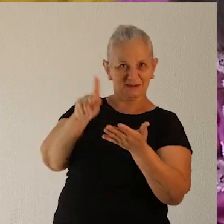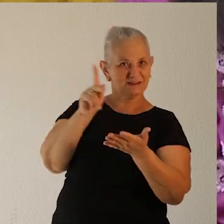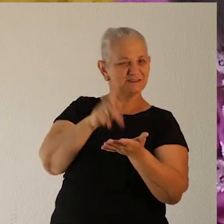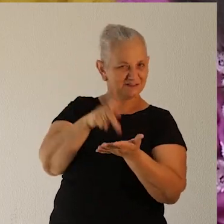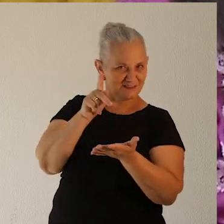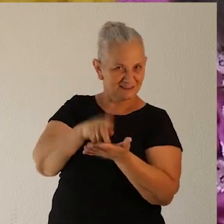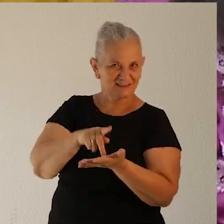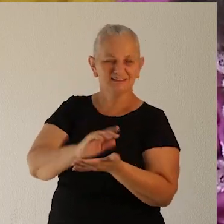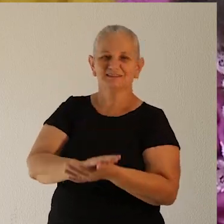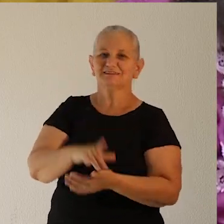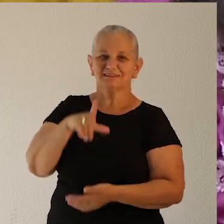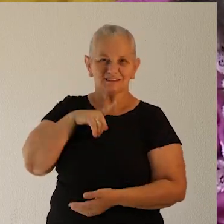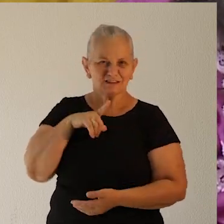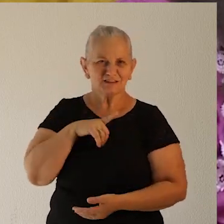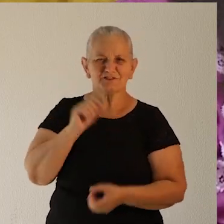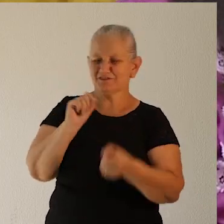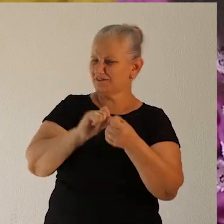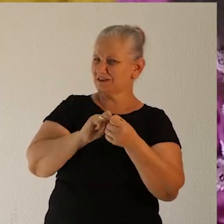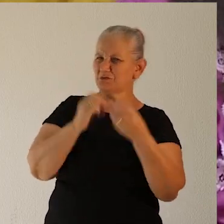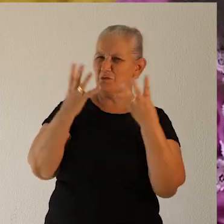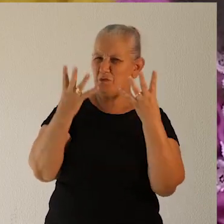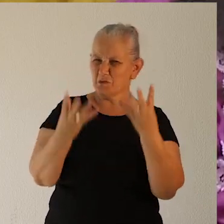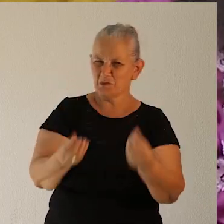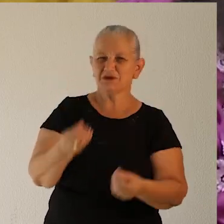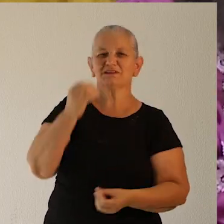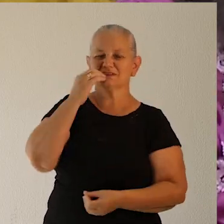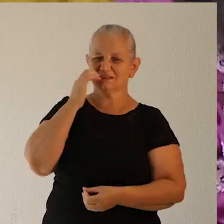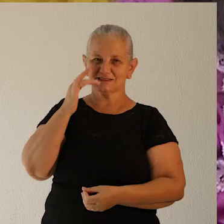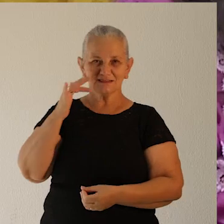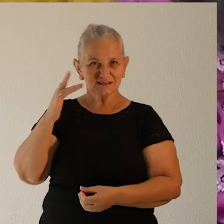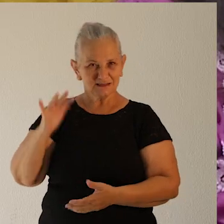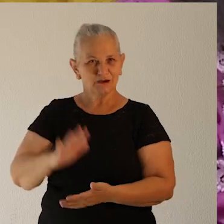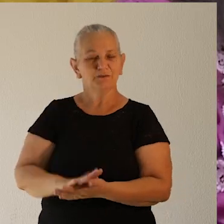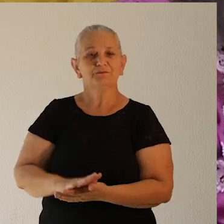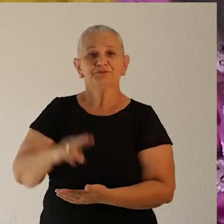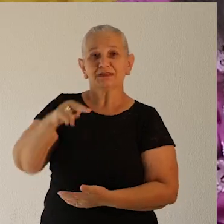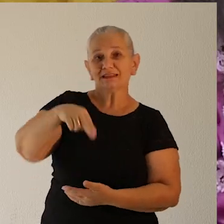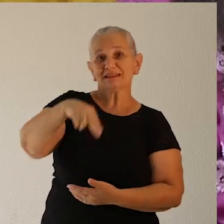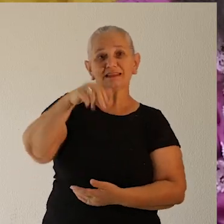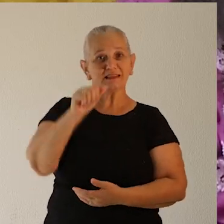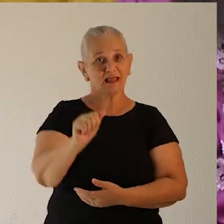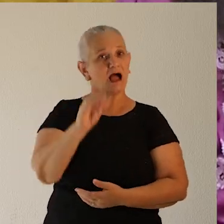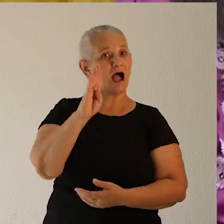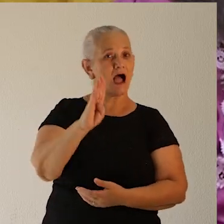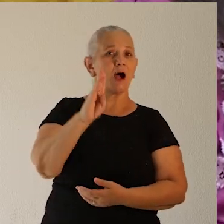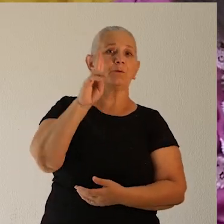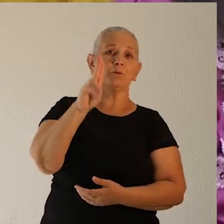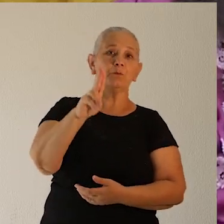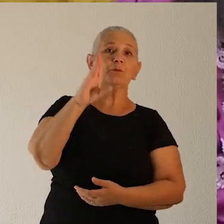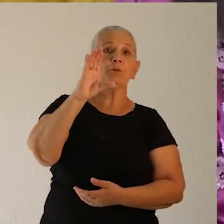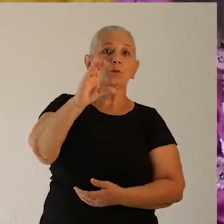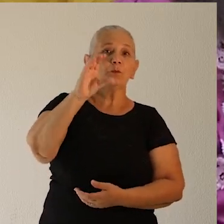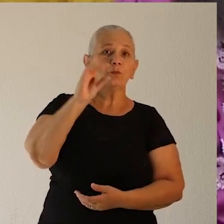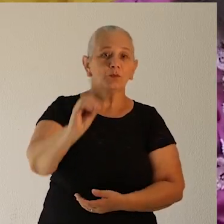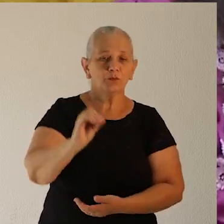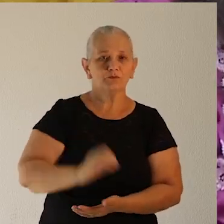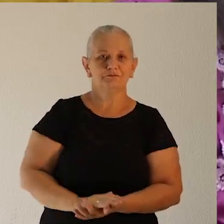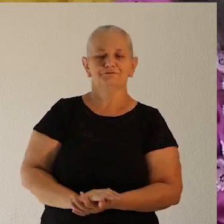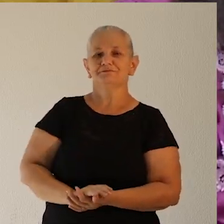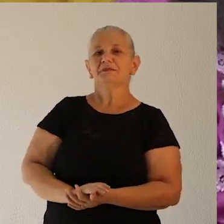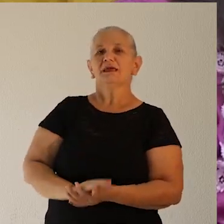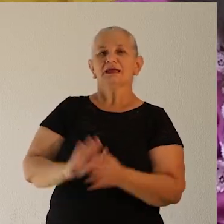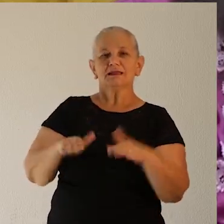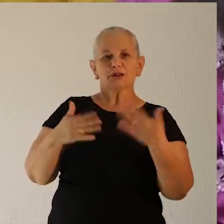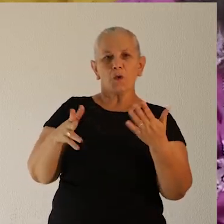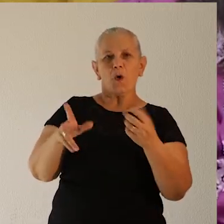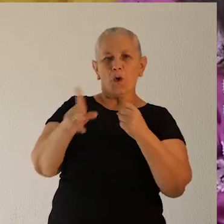compositor, deixou muitas músicas maravilhosas, chorinhos, né? Um cara que tocava clarinete. Então, o Pena